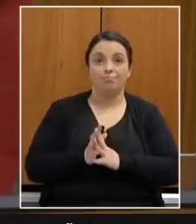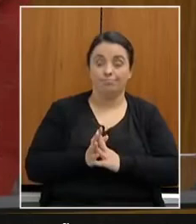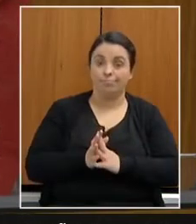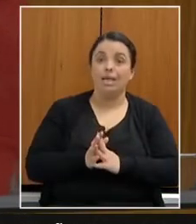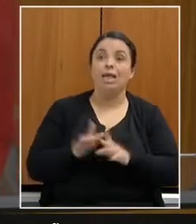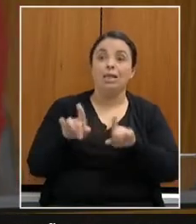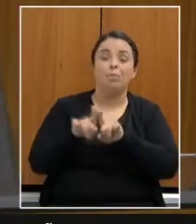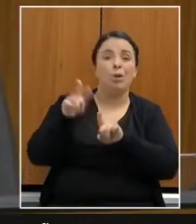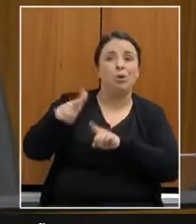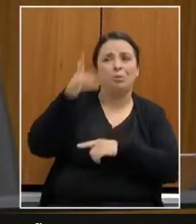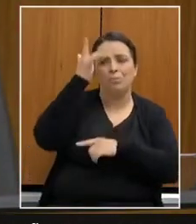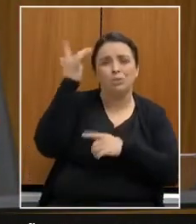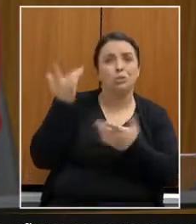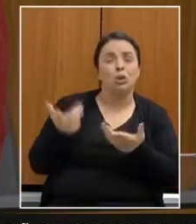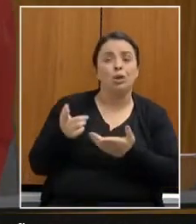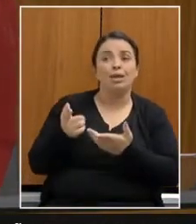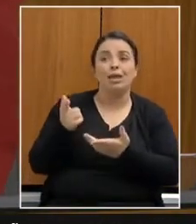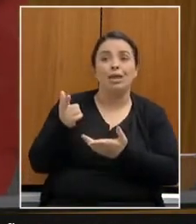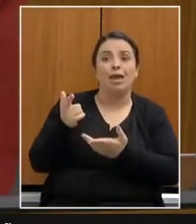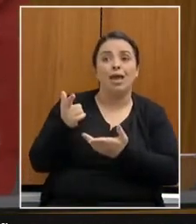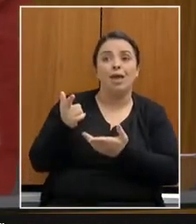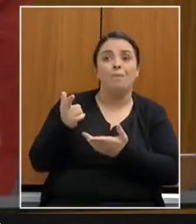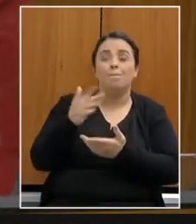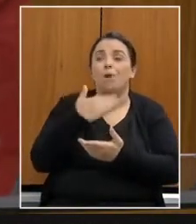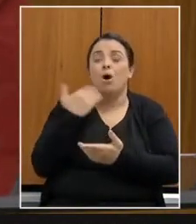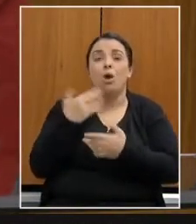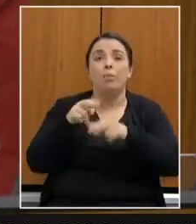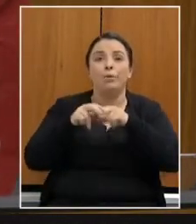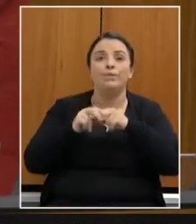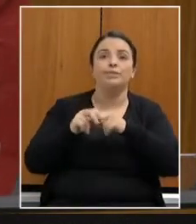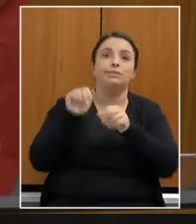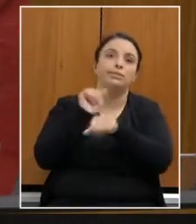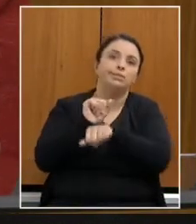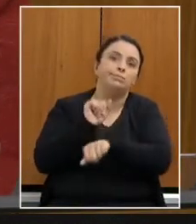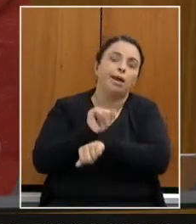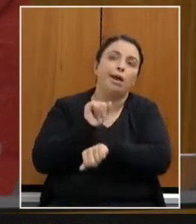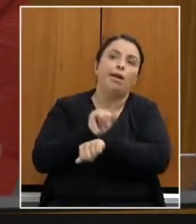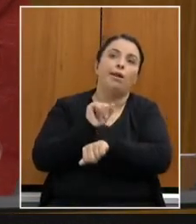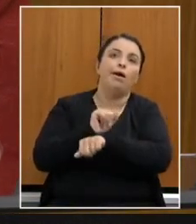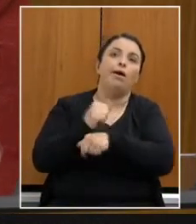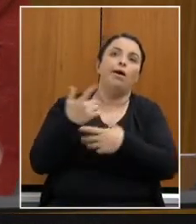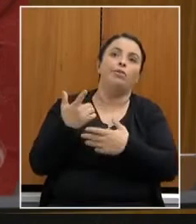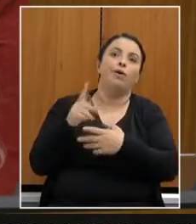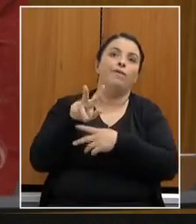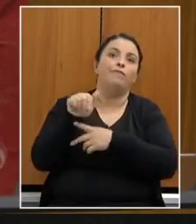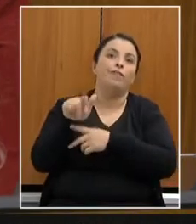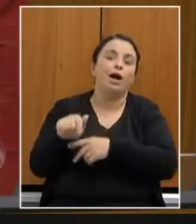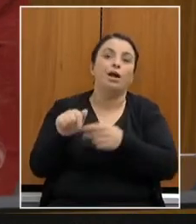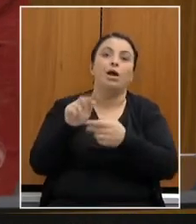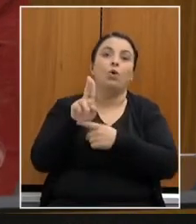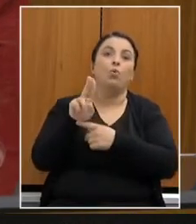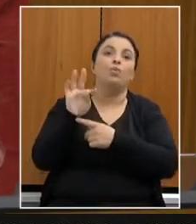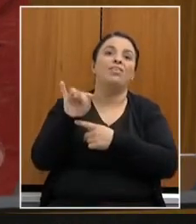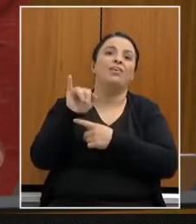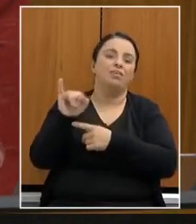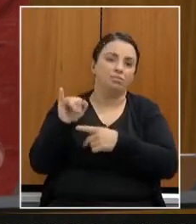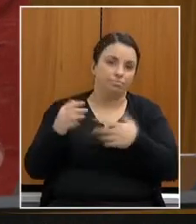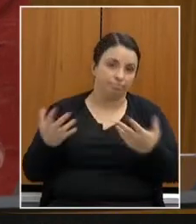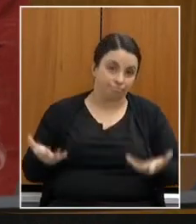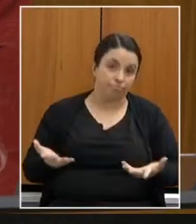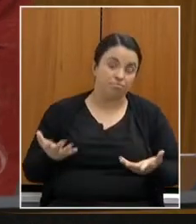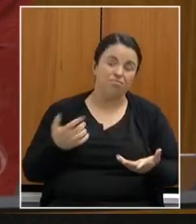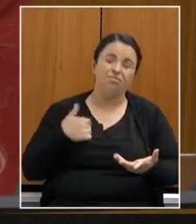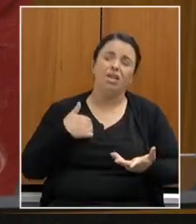leito de UTI então não está tudo bem então eu eu faria uma observação secretário se não seria